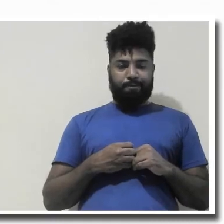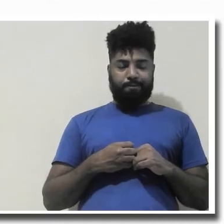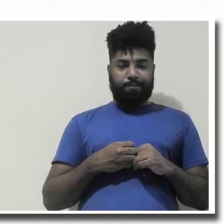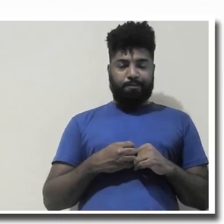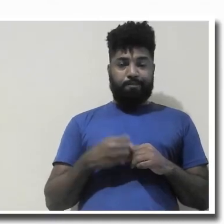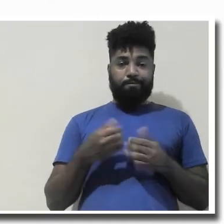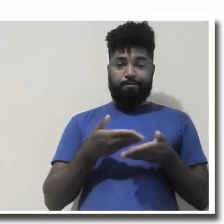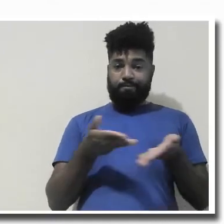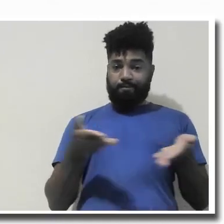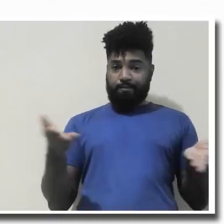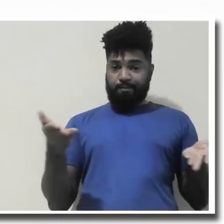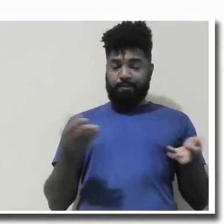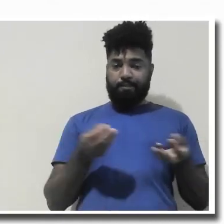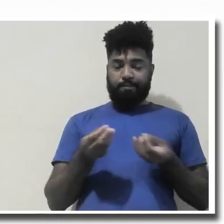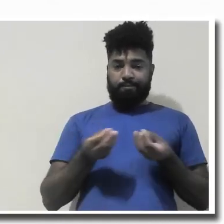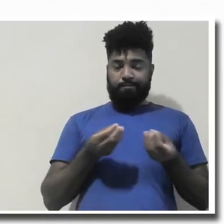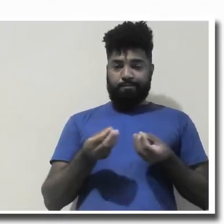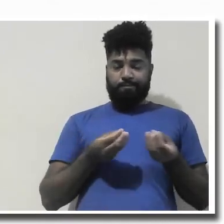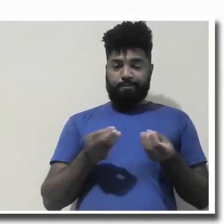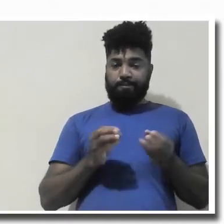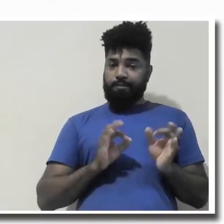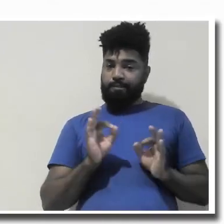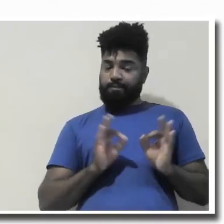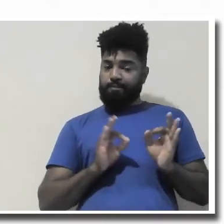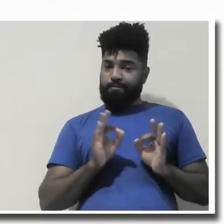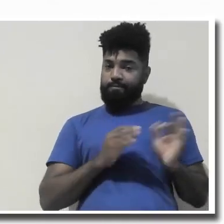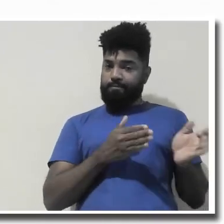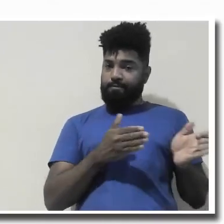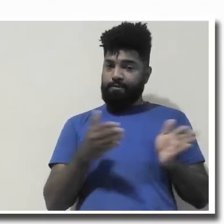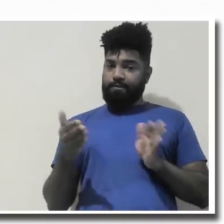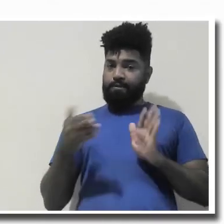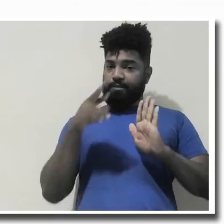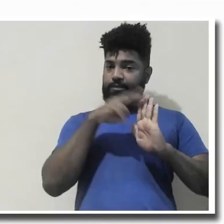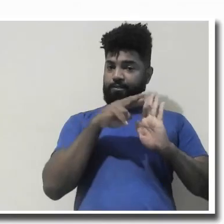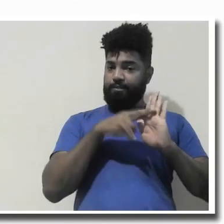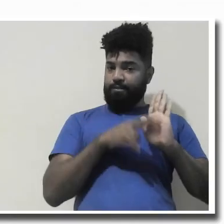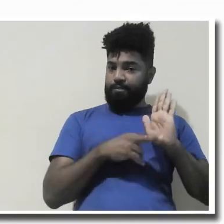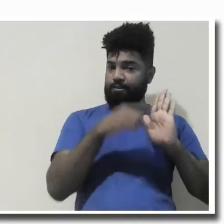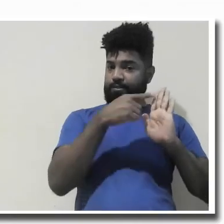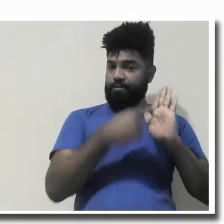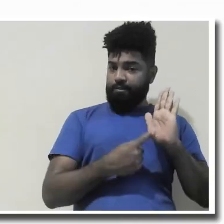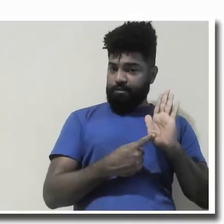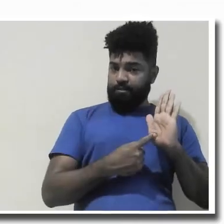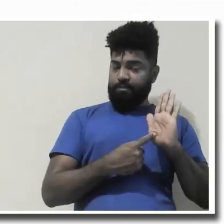Neste caso, conforme as regras estabelecidas,